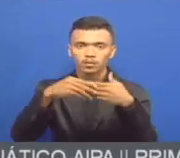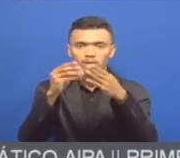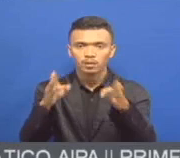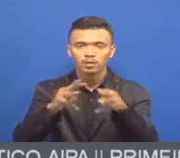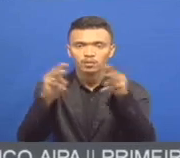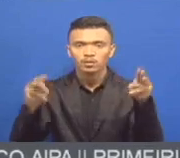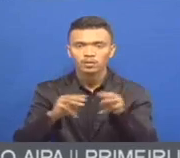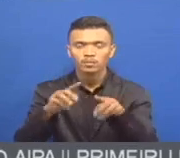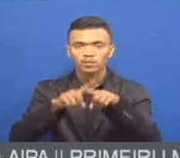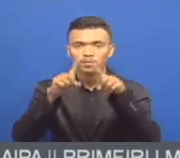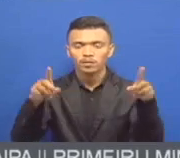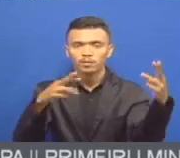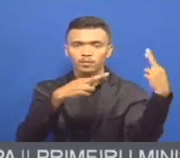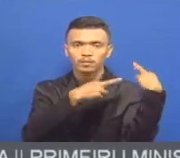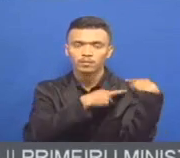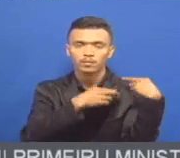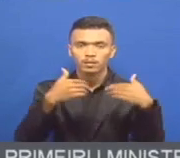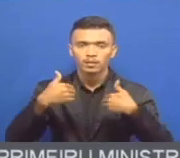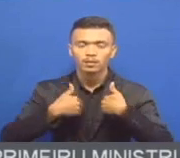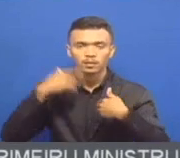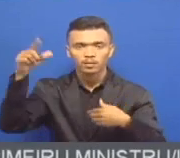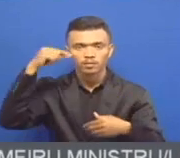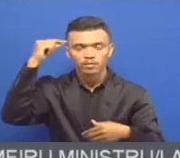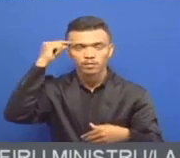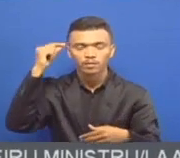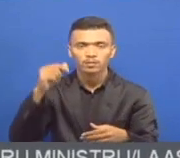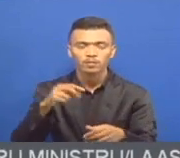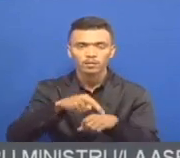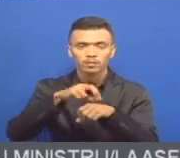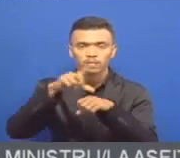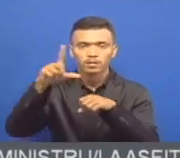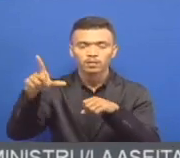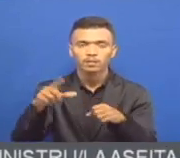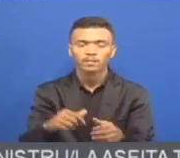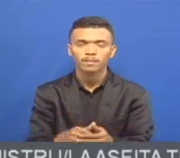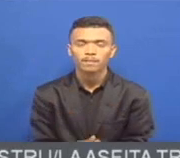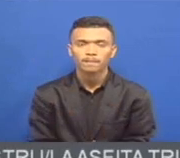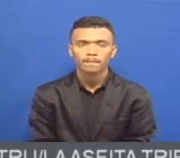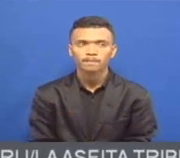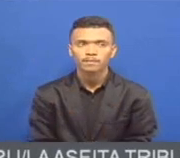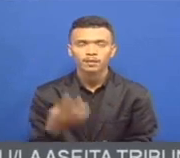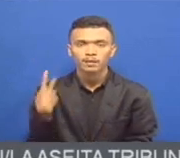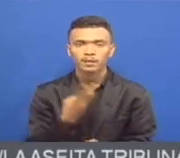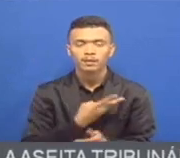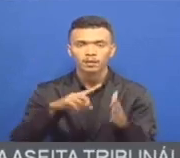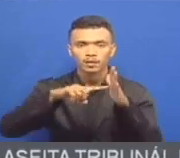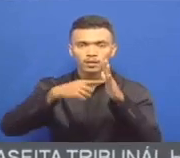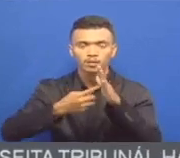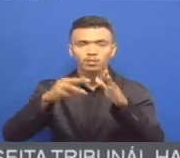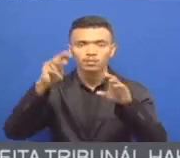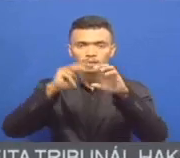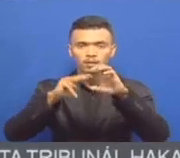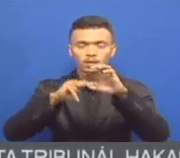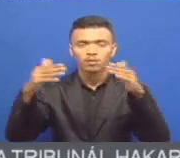bem, competência absoluta e a governo central. Leve itato a rua da Gona, mercado